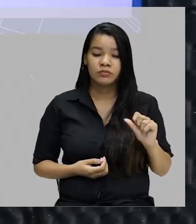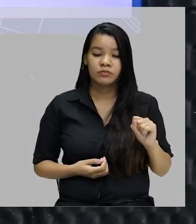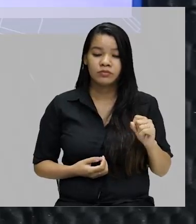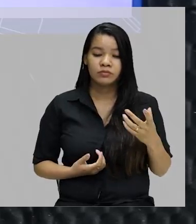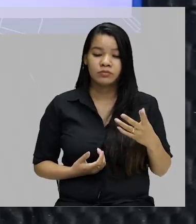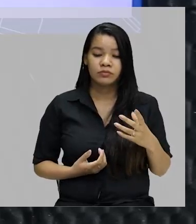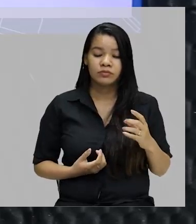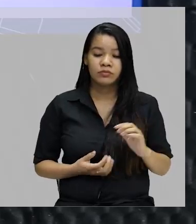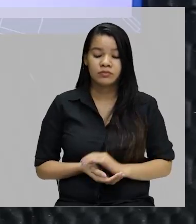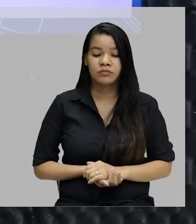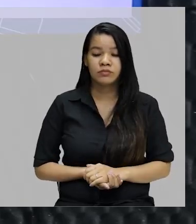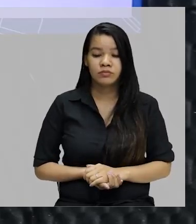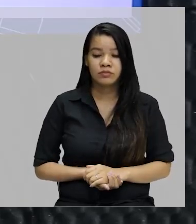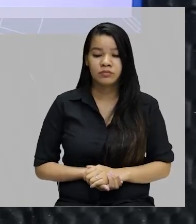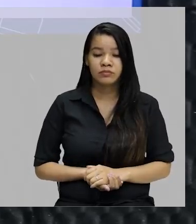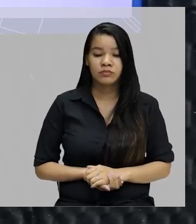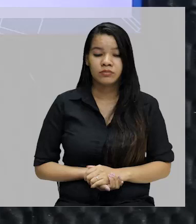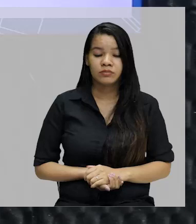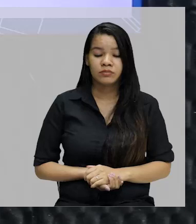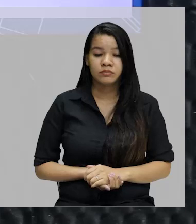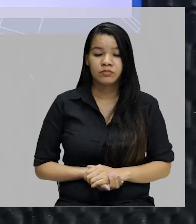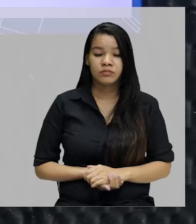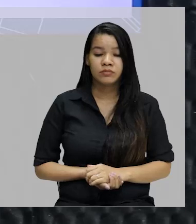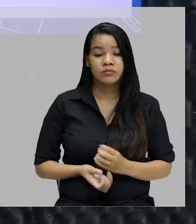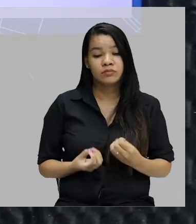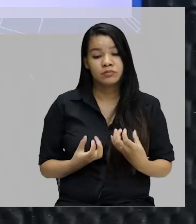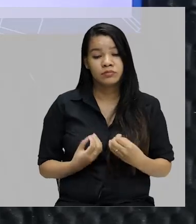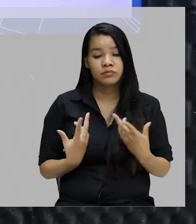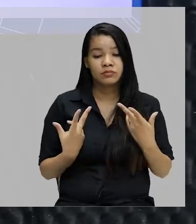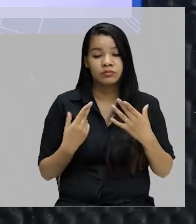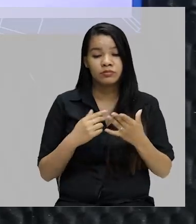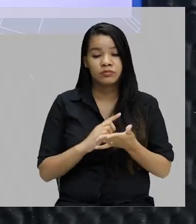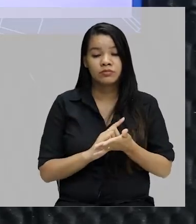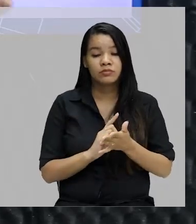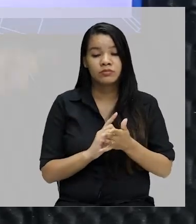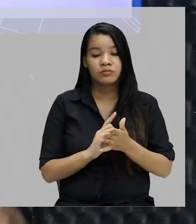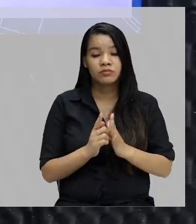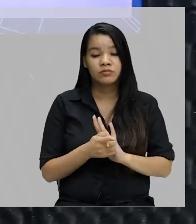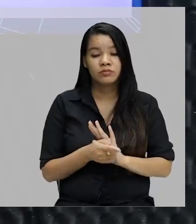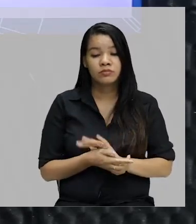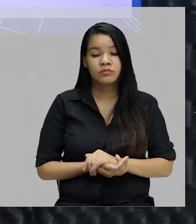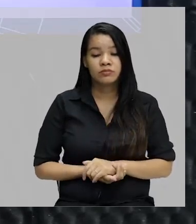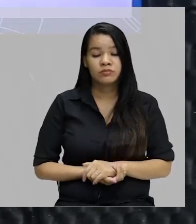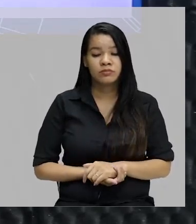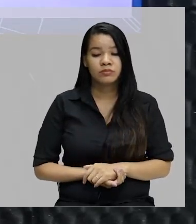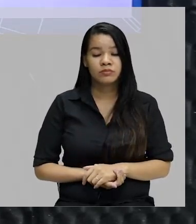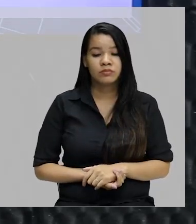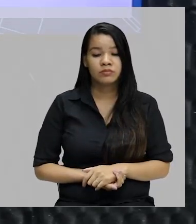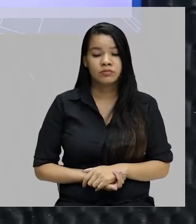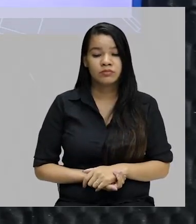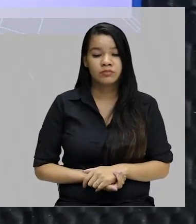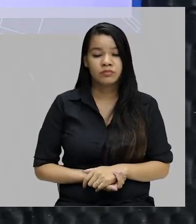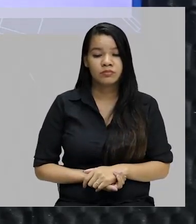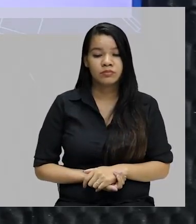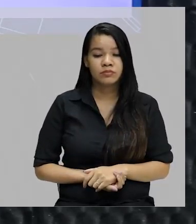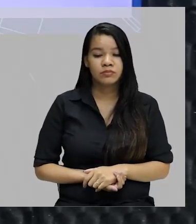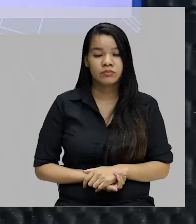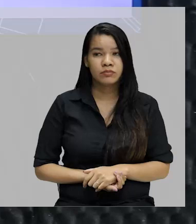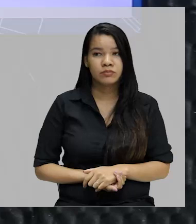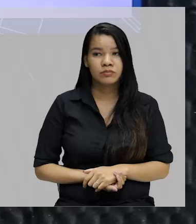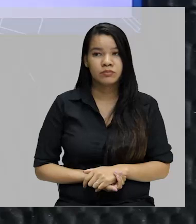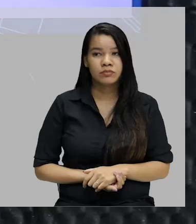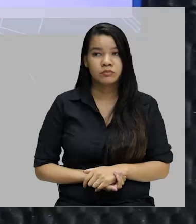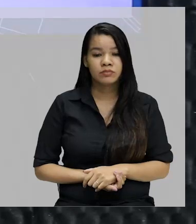maior parte e expressões do mesmo gênero. Ó. A maioria recebeu o documento.